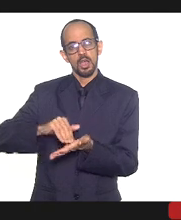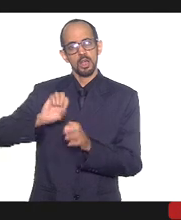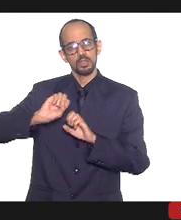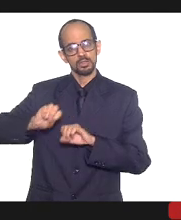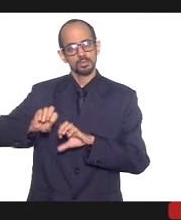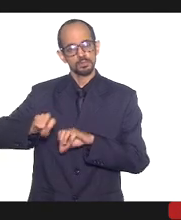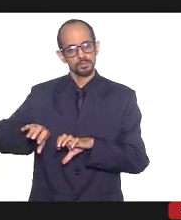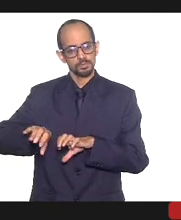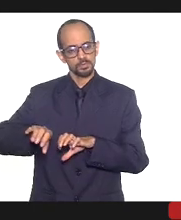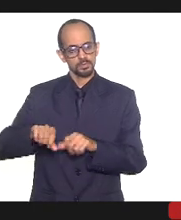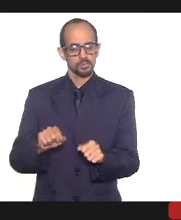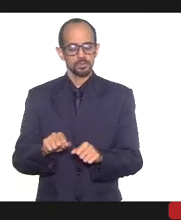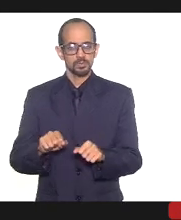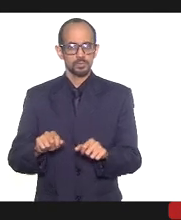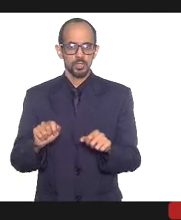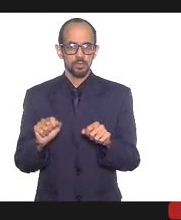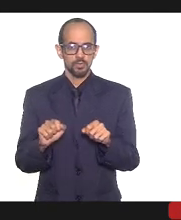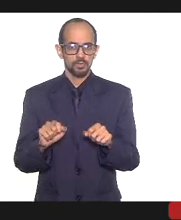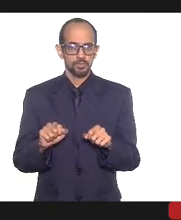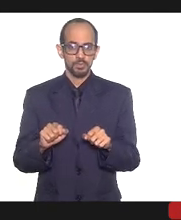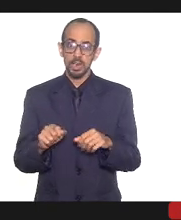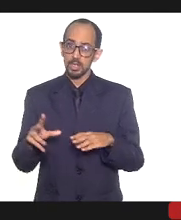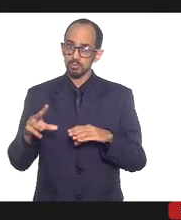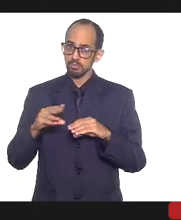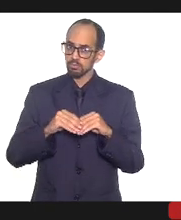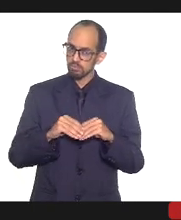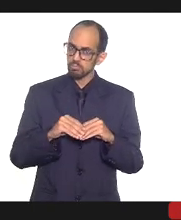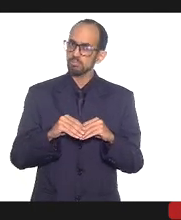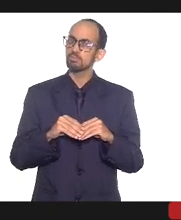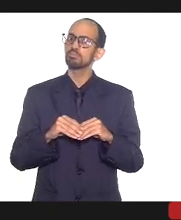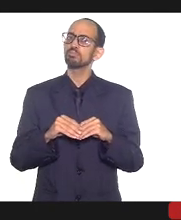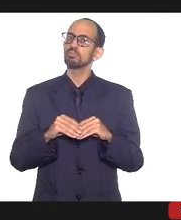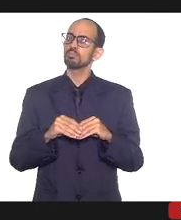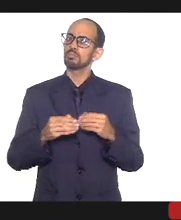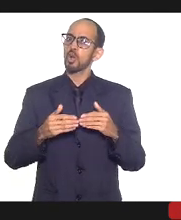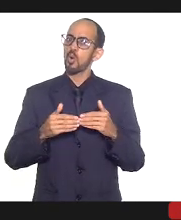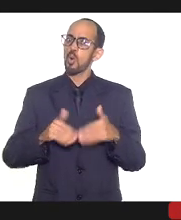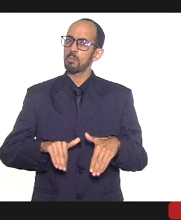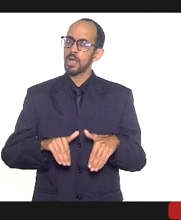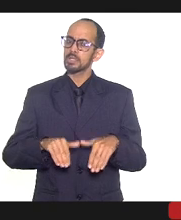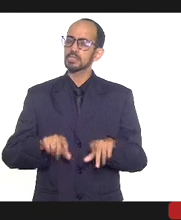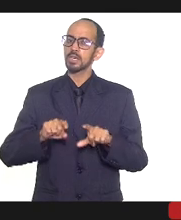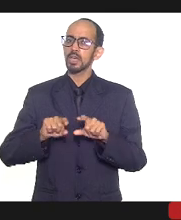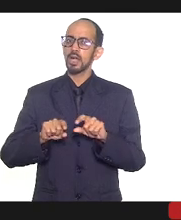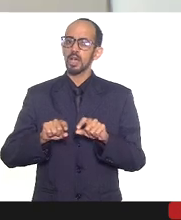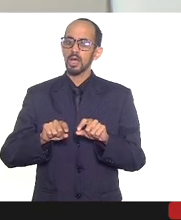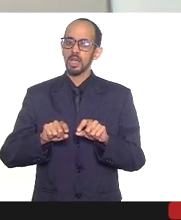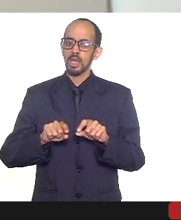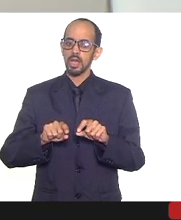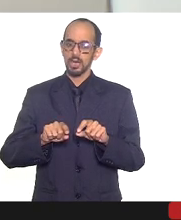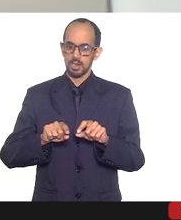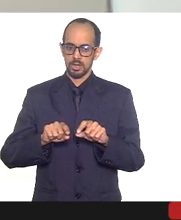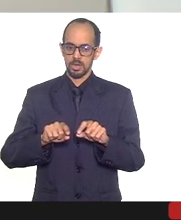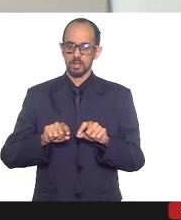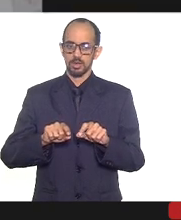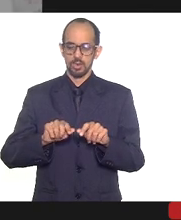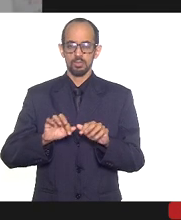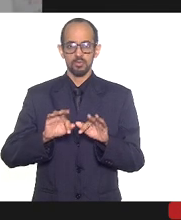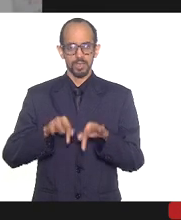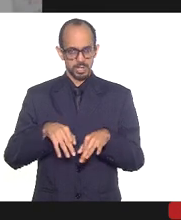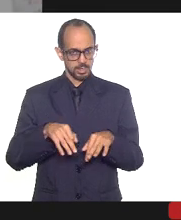no, nos compense de alguma maneira pelo esforço que estamos empreendendo.